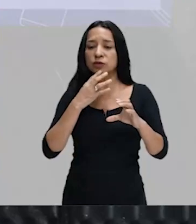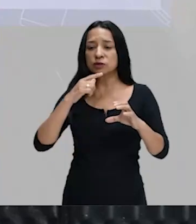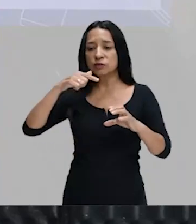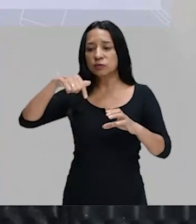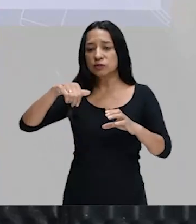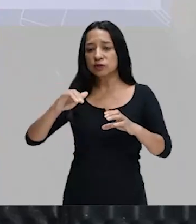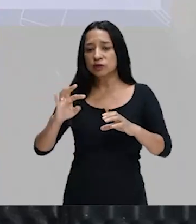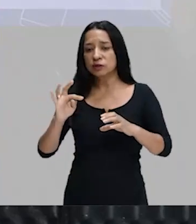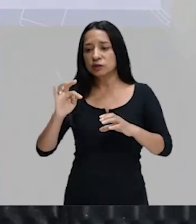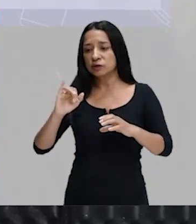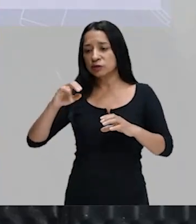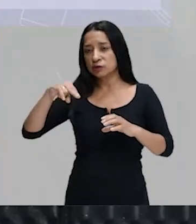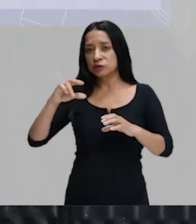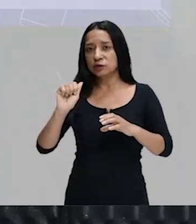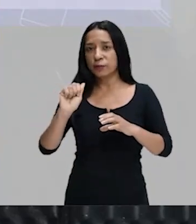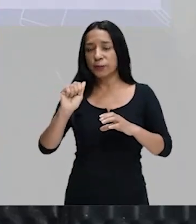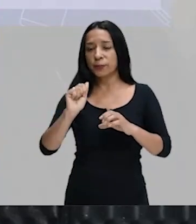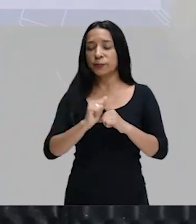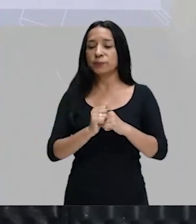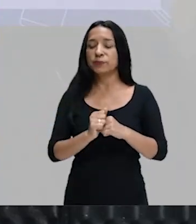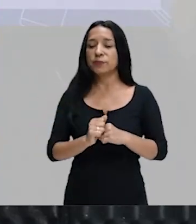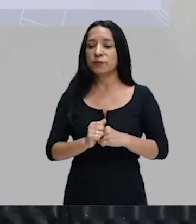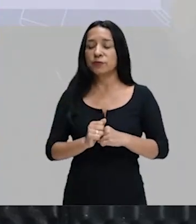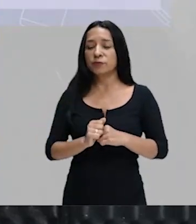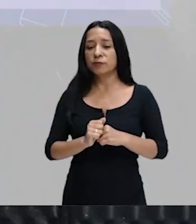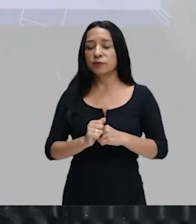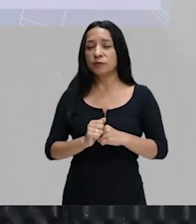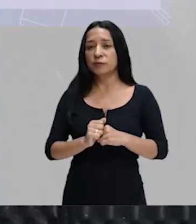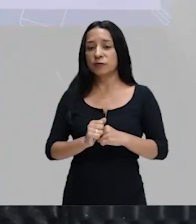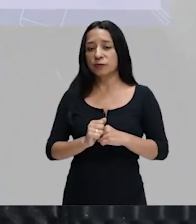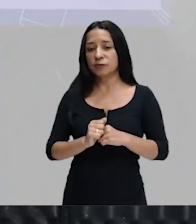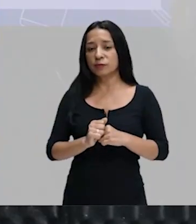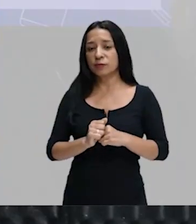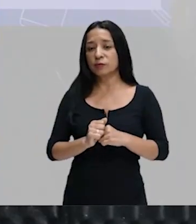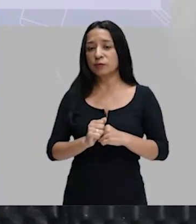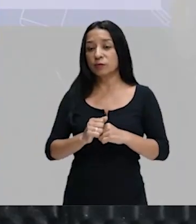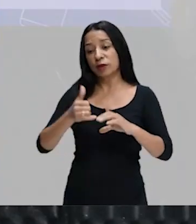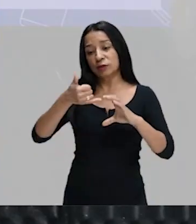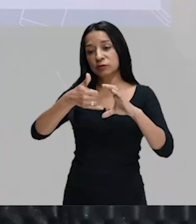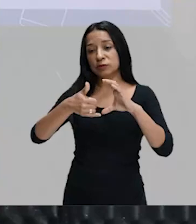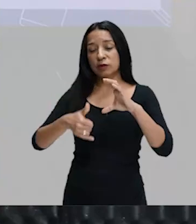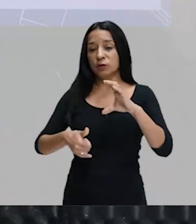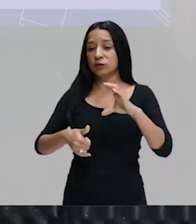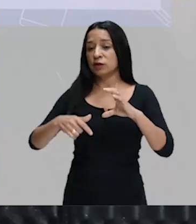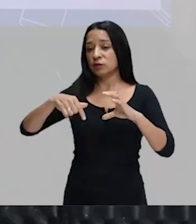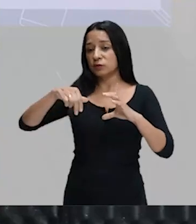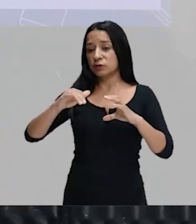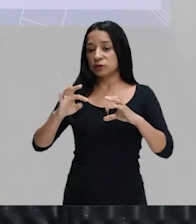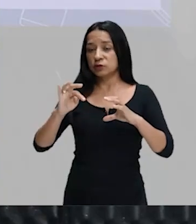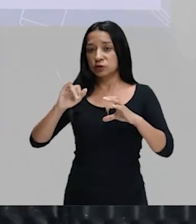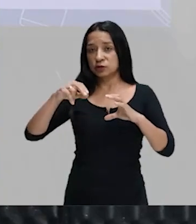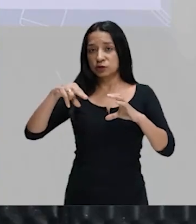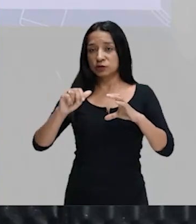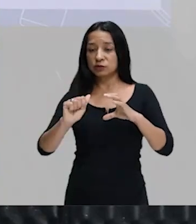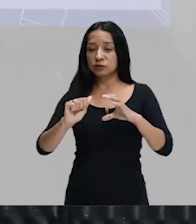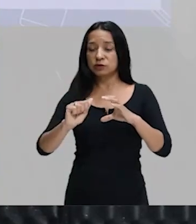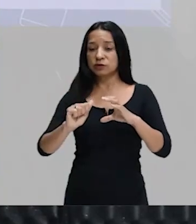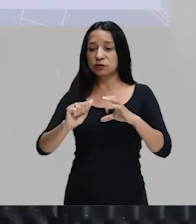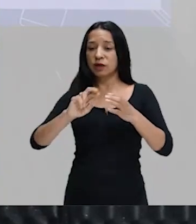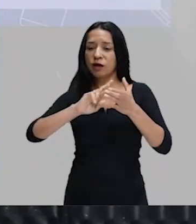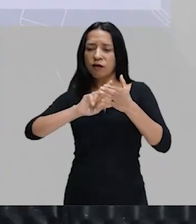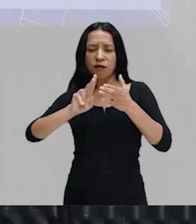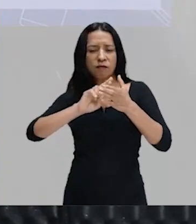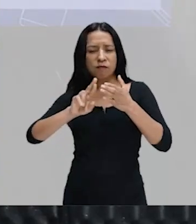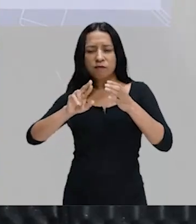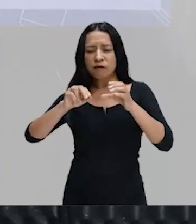quitina. Então, no caso desse polissacarídeo, que é a quitina, ela é formada por